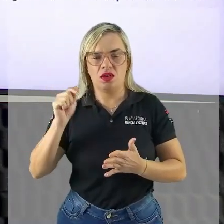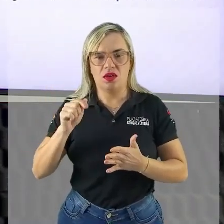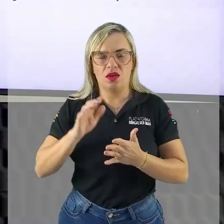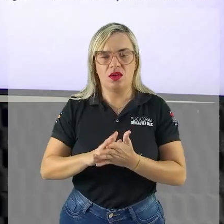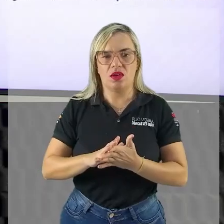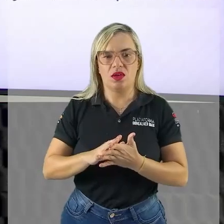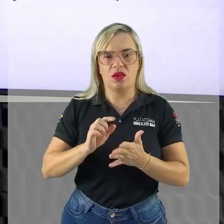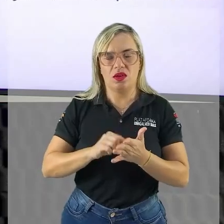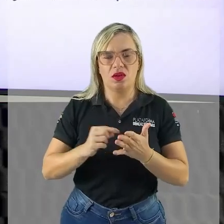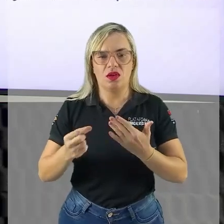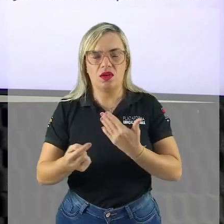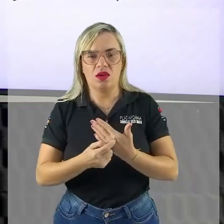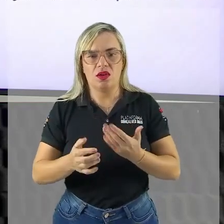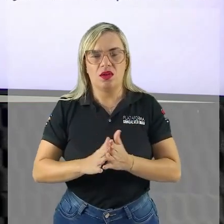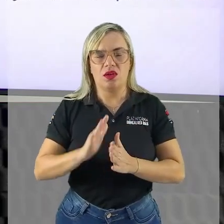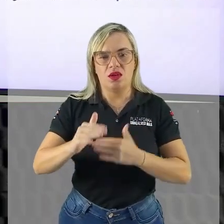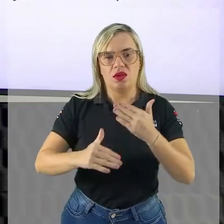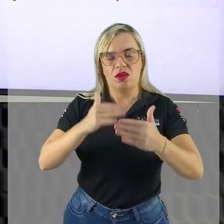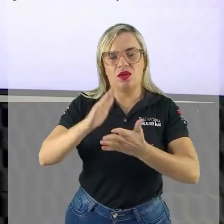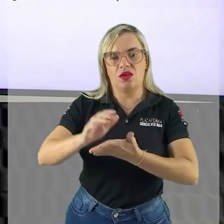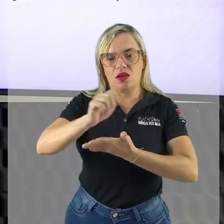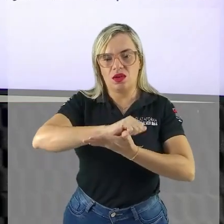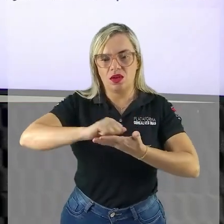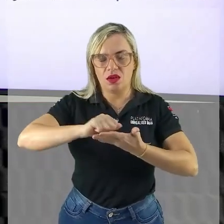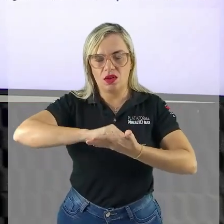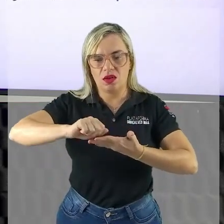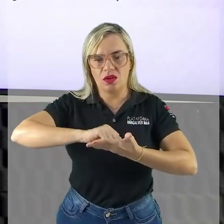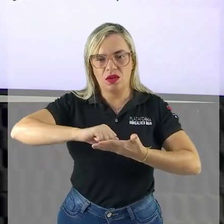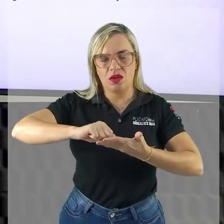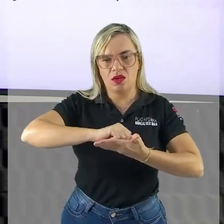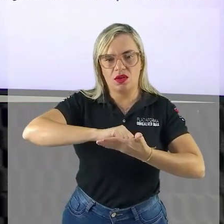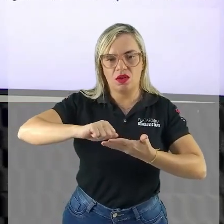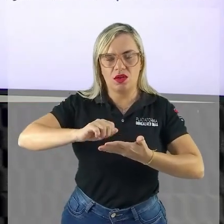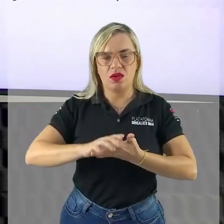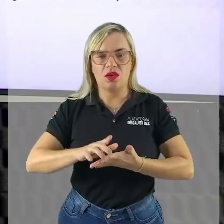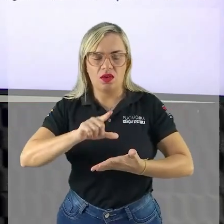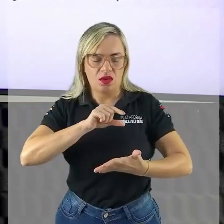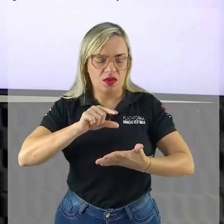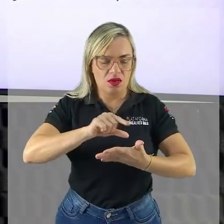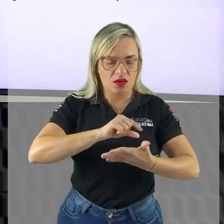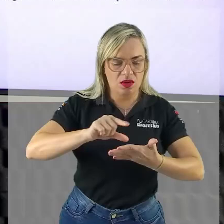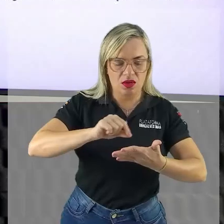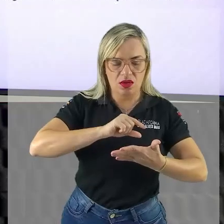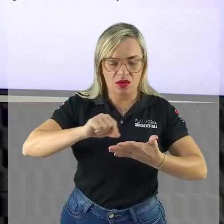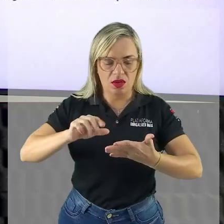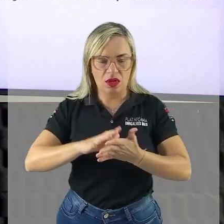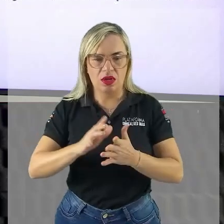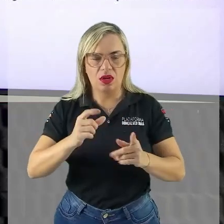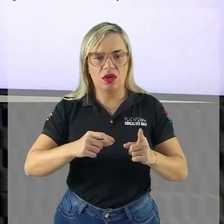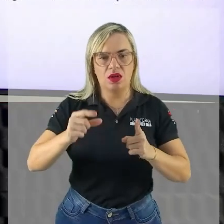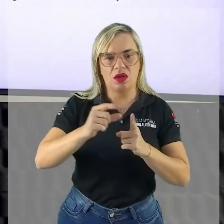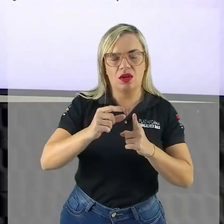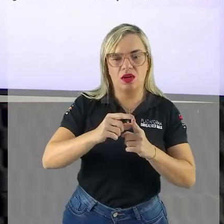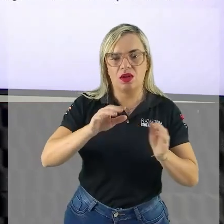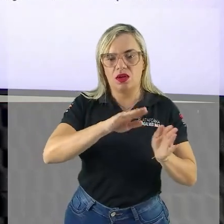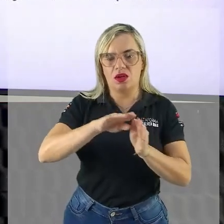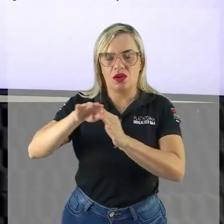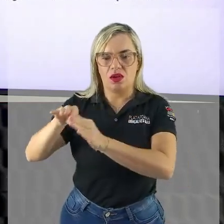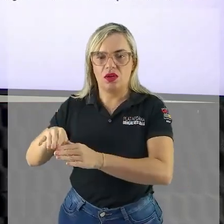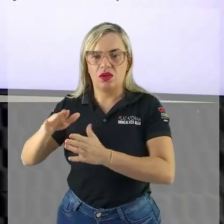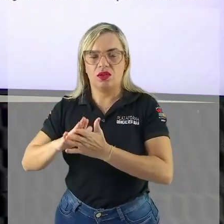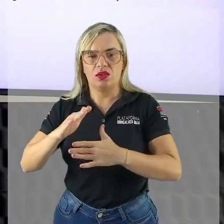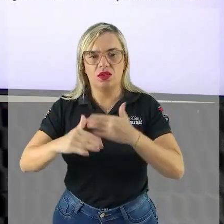metalinguagem em relação ao processo de escrita? Pois é, aí você vai catando o feijãozinho ali do seu texto, catando as palavrinhas e vai retirando ali